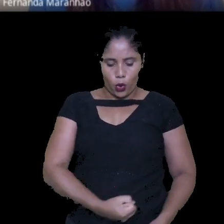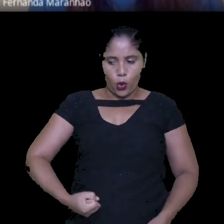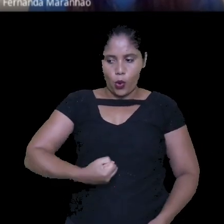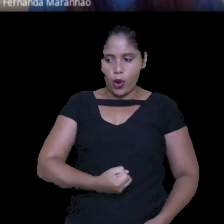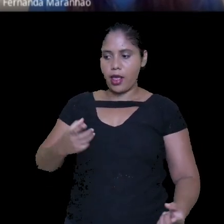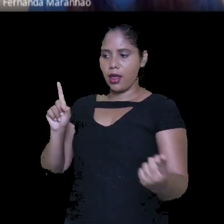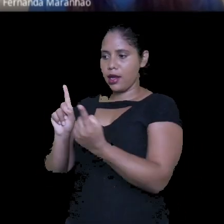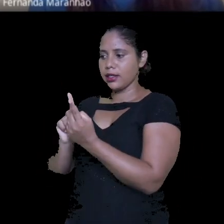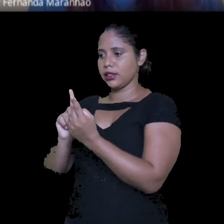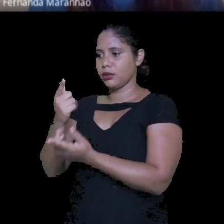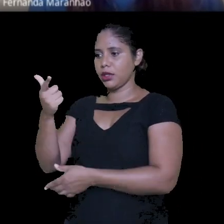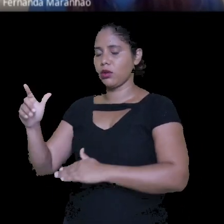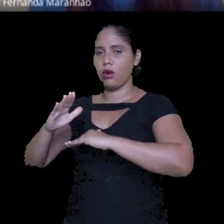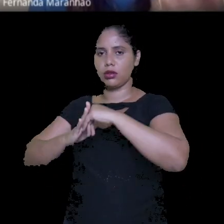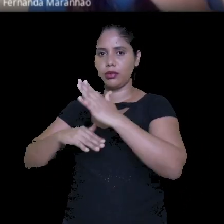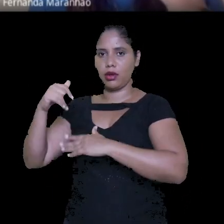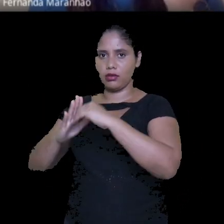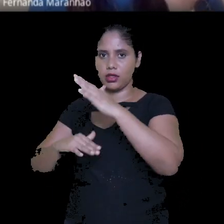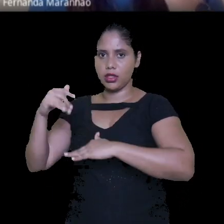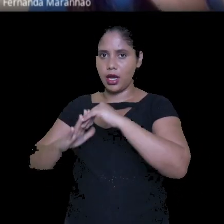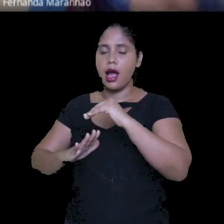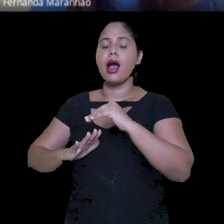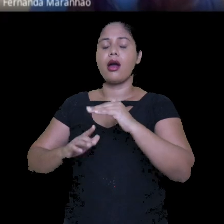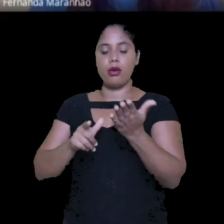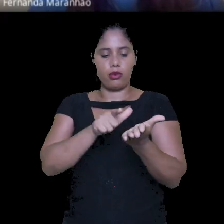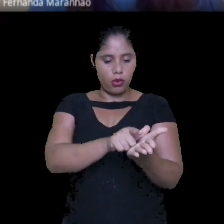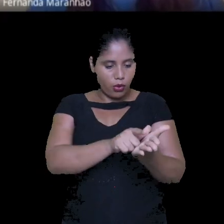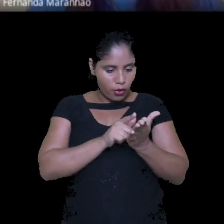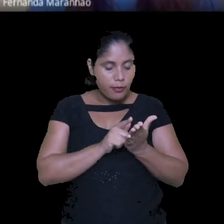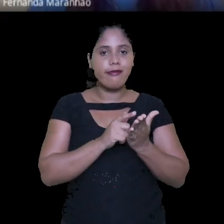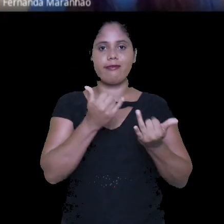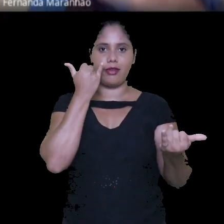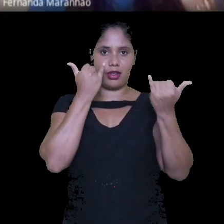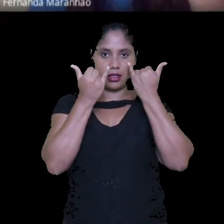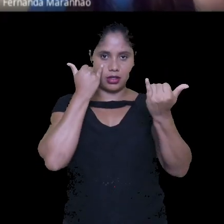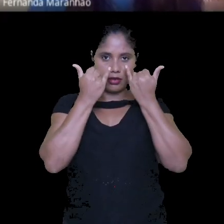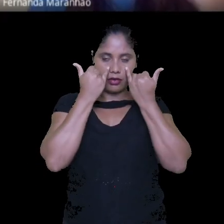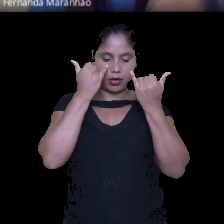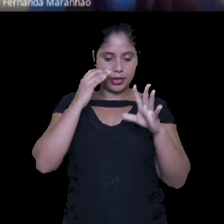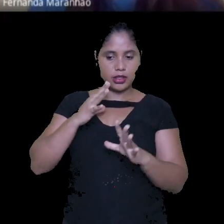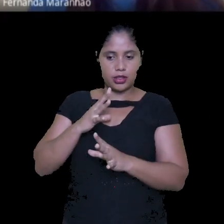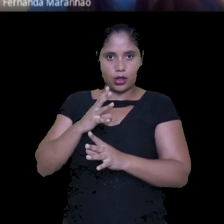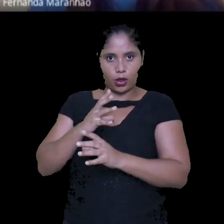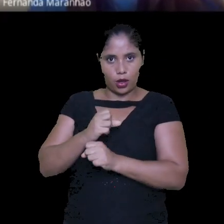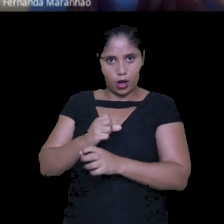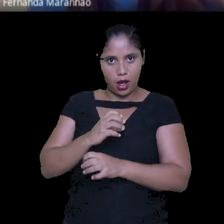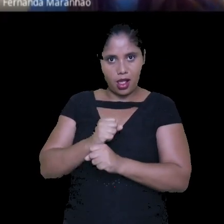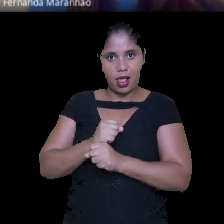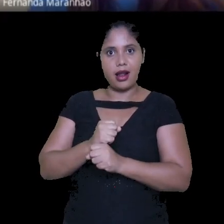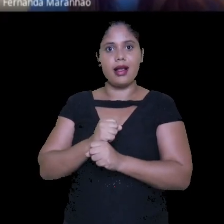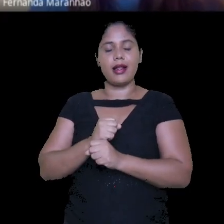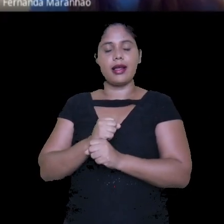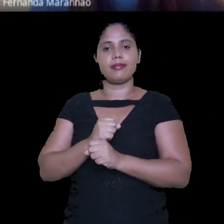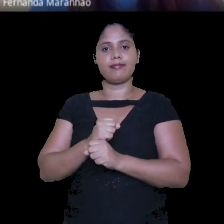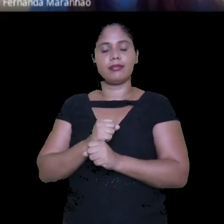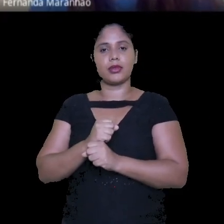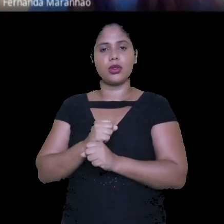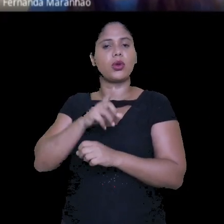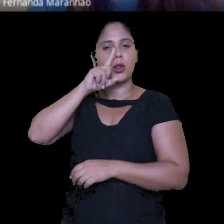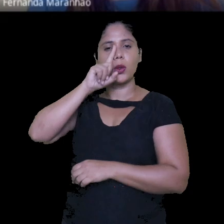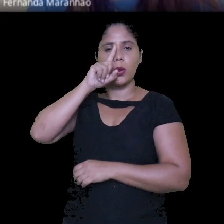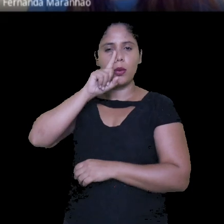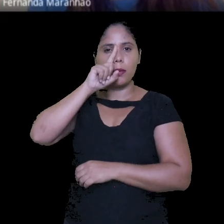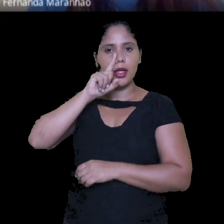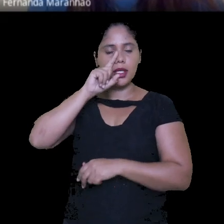risco. É uma tabela que é utilizada no nosso país e que foi publicada especificamente pela Rede